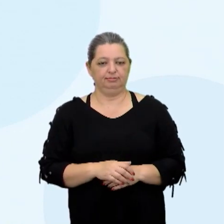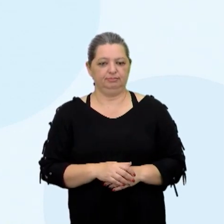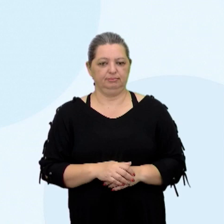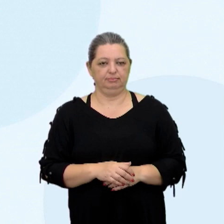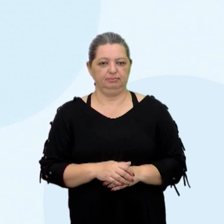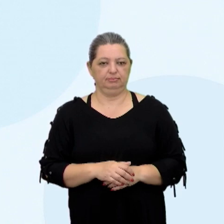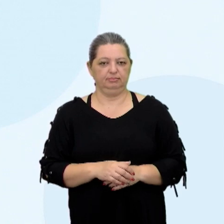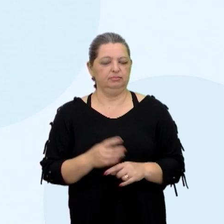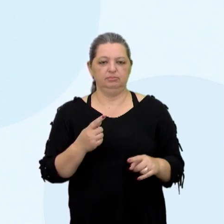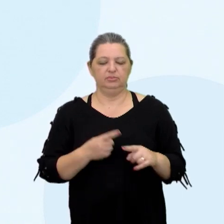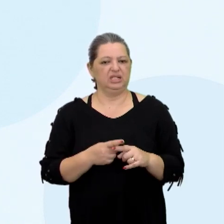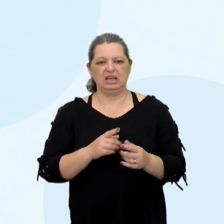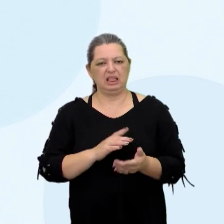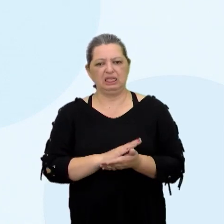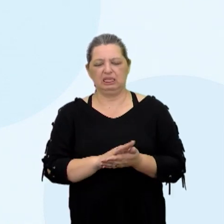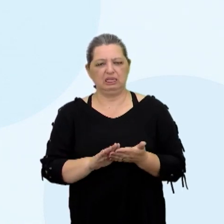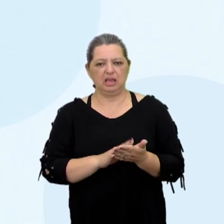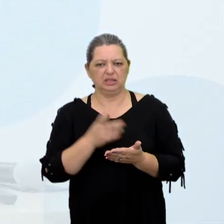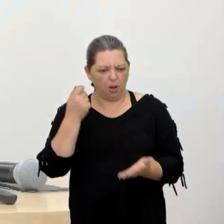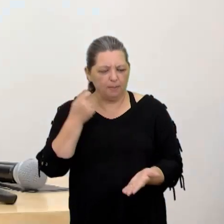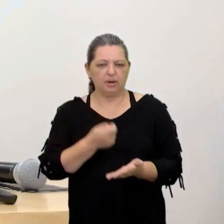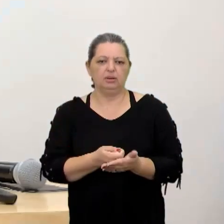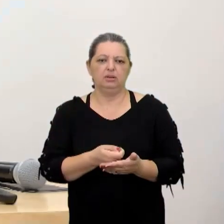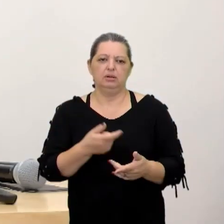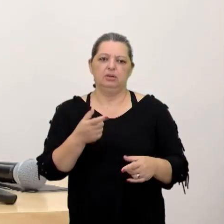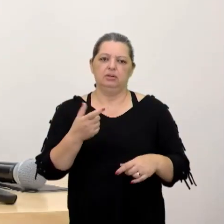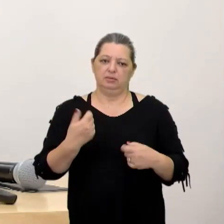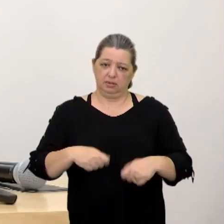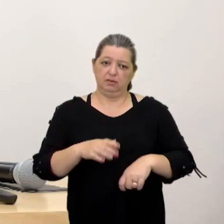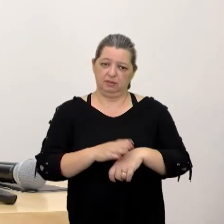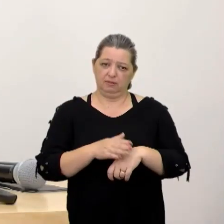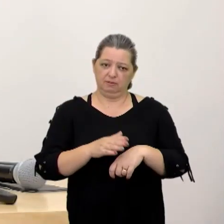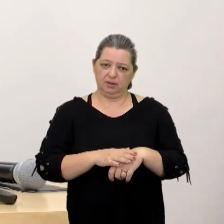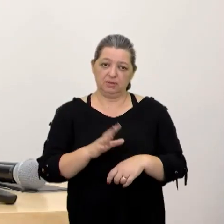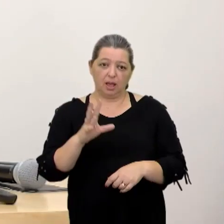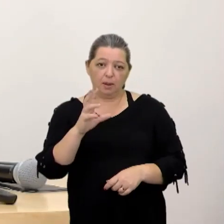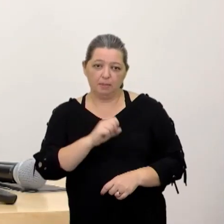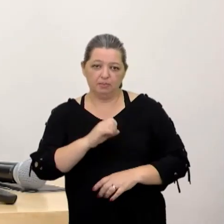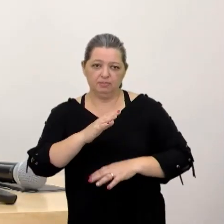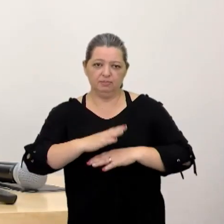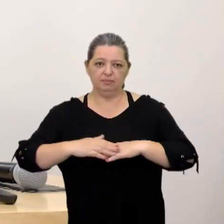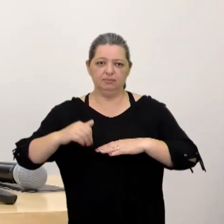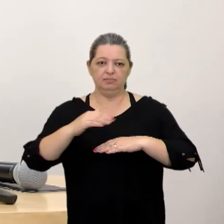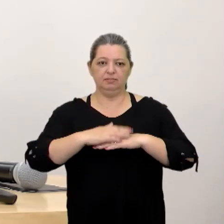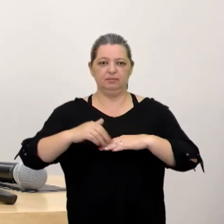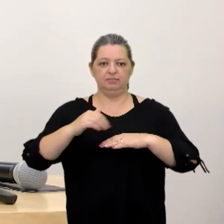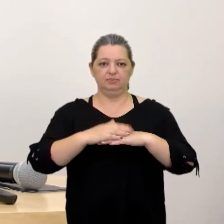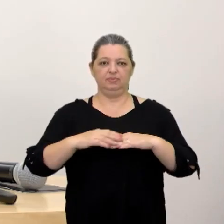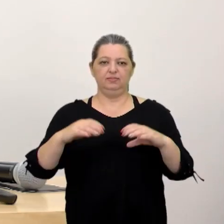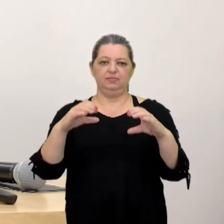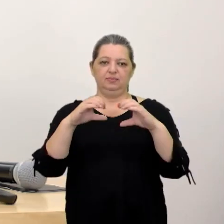nada é obrigatório na vida, tudo a gente faz com amor e carinho. Então faço o mesmo, professora. Então aqui, ó, um